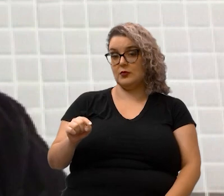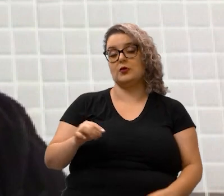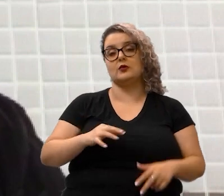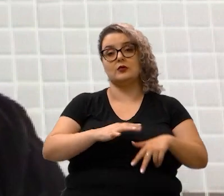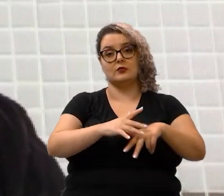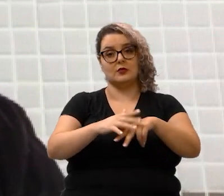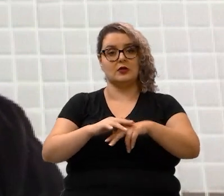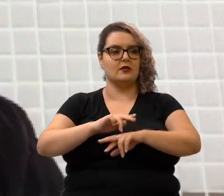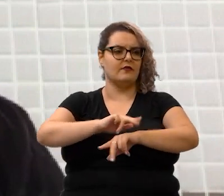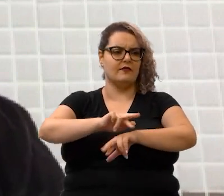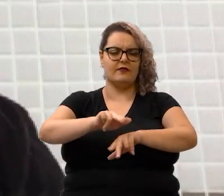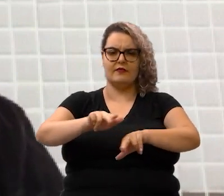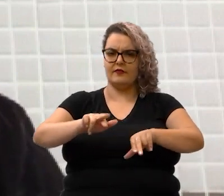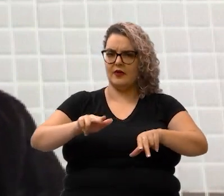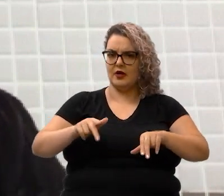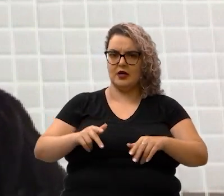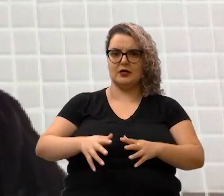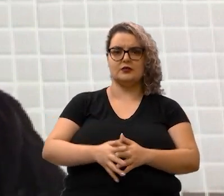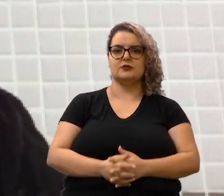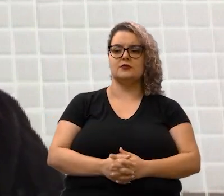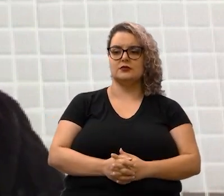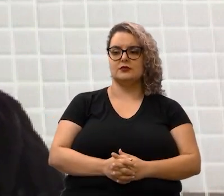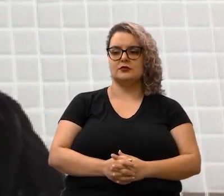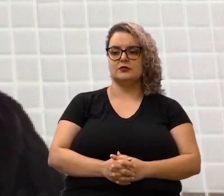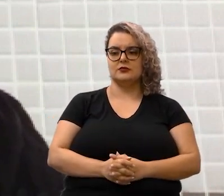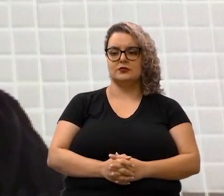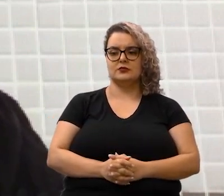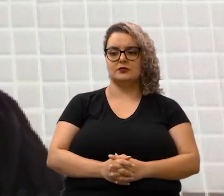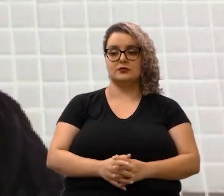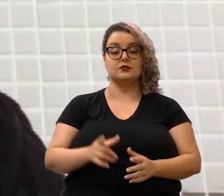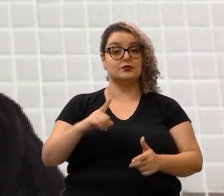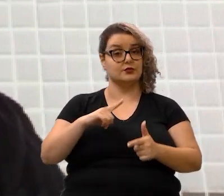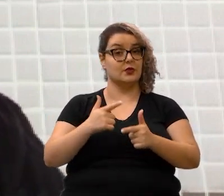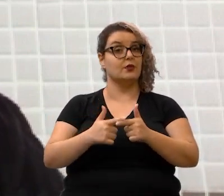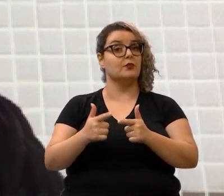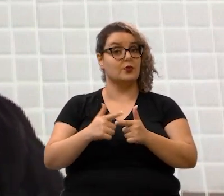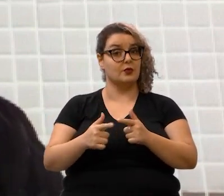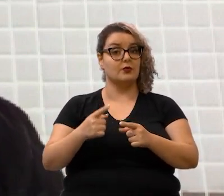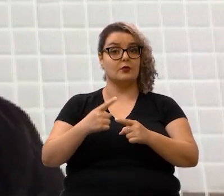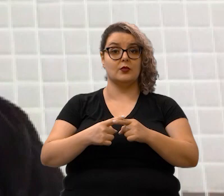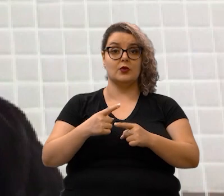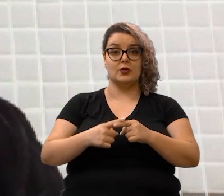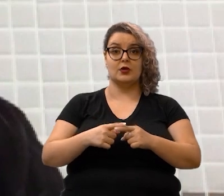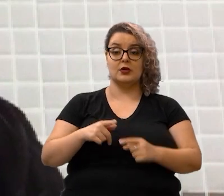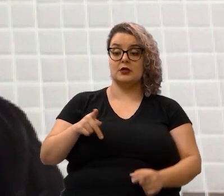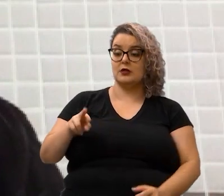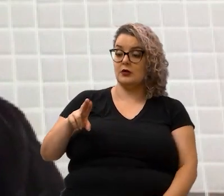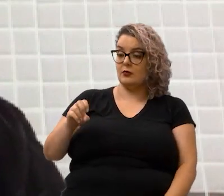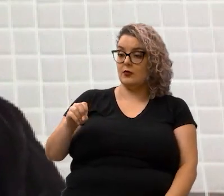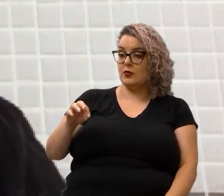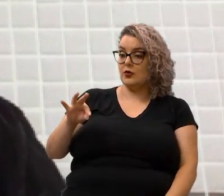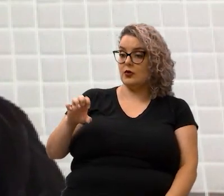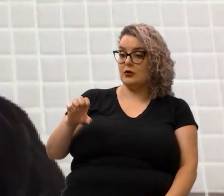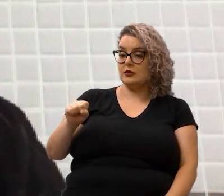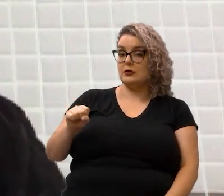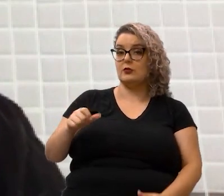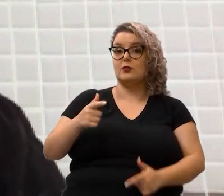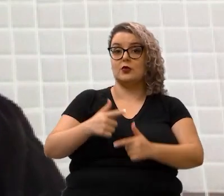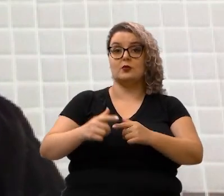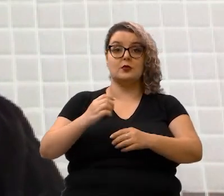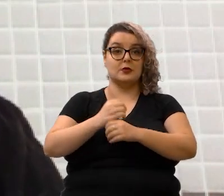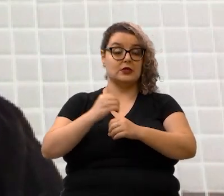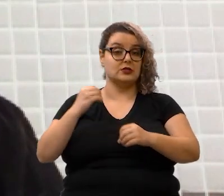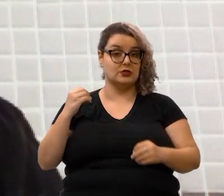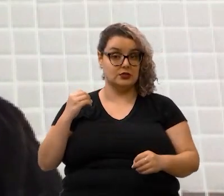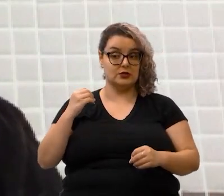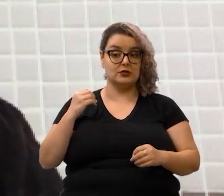pacientes, centenas de milhares, né? Milhares, assim, tiveram problema porque essa prótese tinha um problema de engenharia.